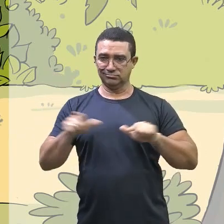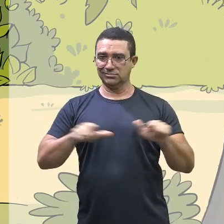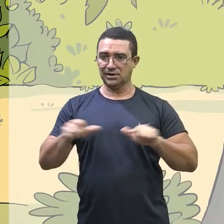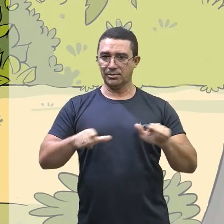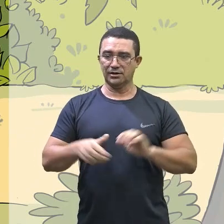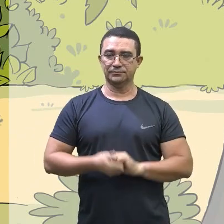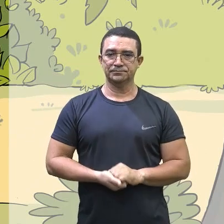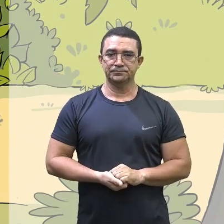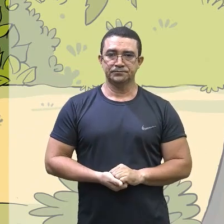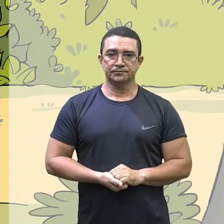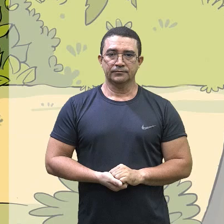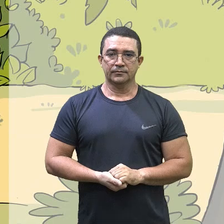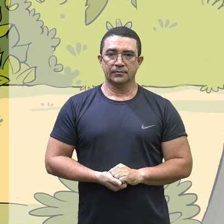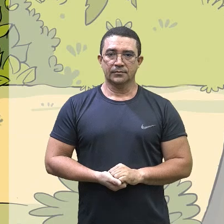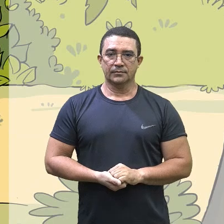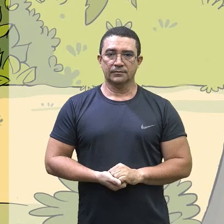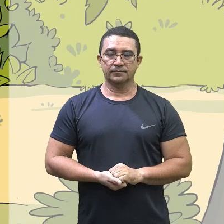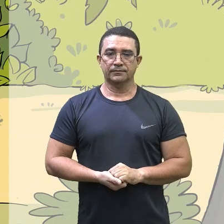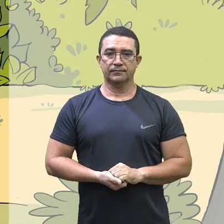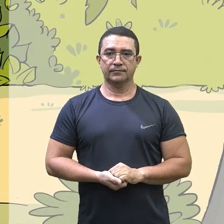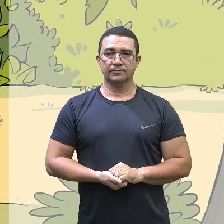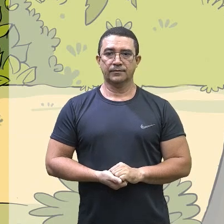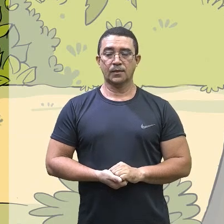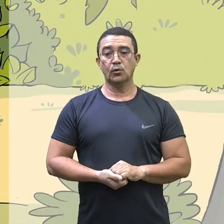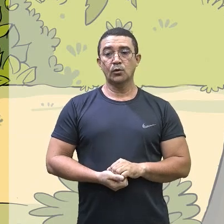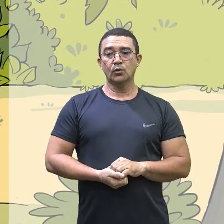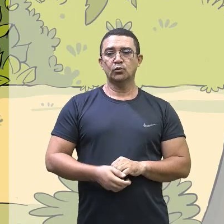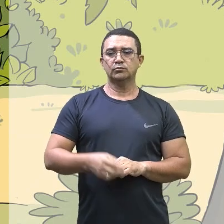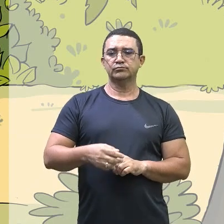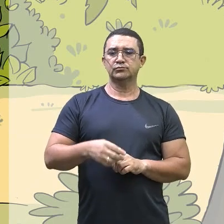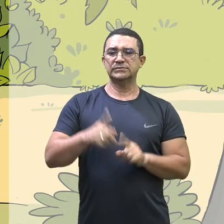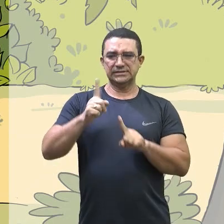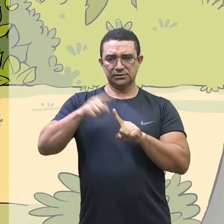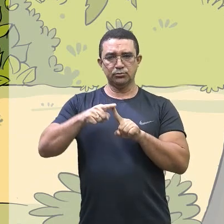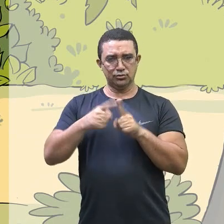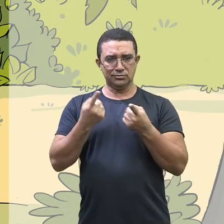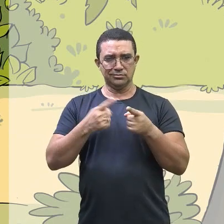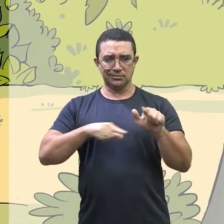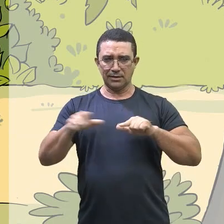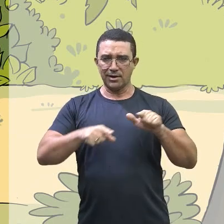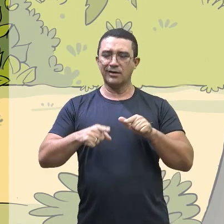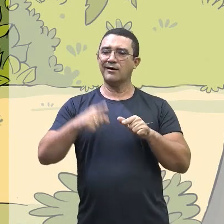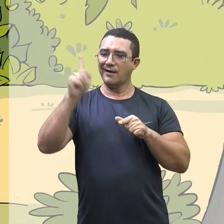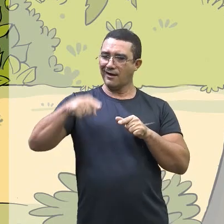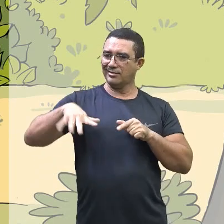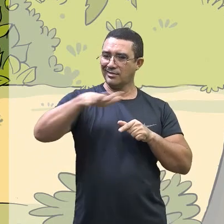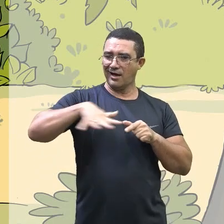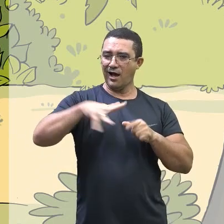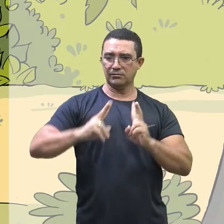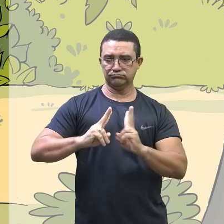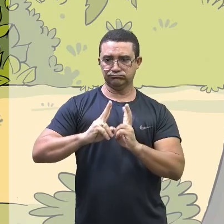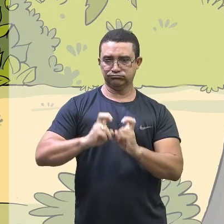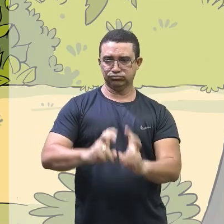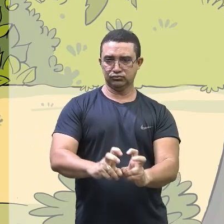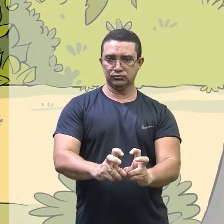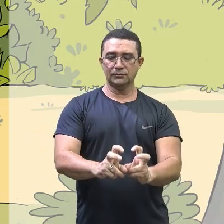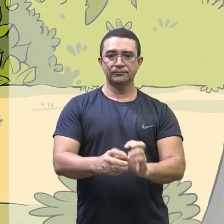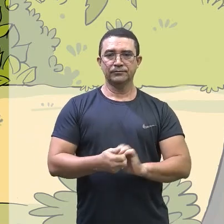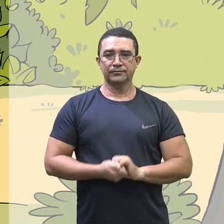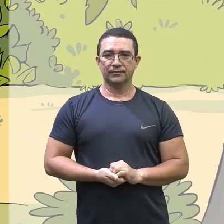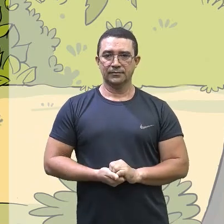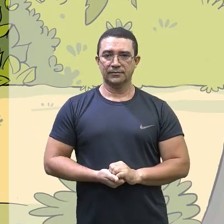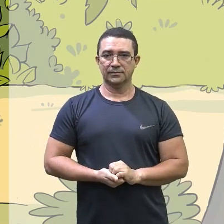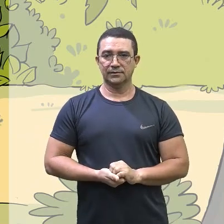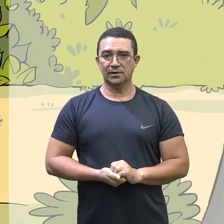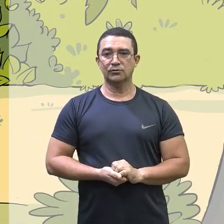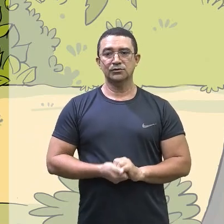Pense assim. Exatamente. Ocupação, um tipo de trabalho. Um dos tipos de trabalho está voltado ao extrativismo, tá bom? E uma das profissões foi